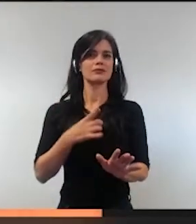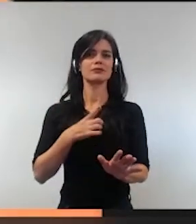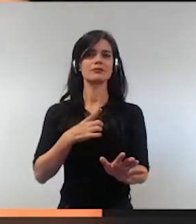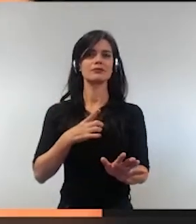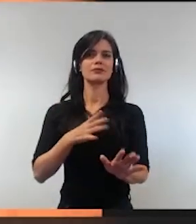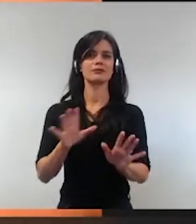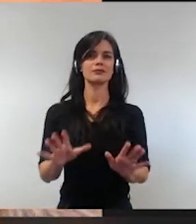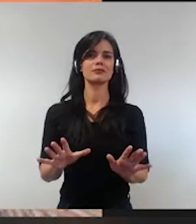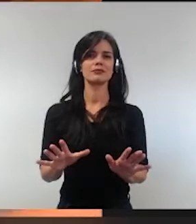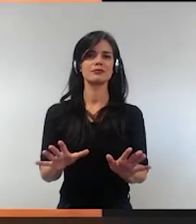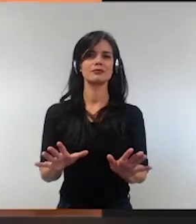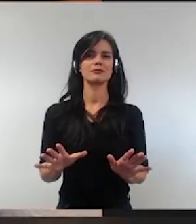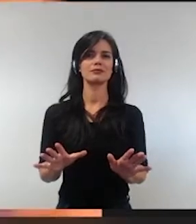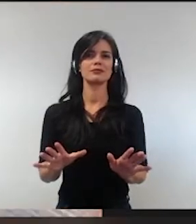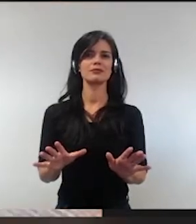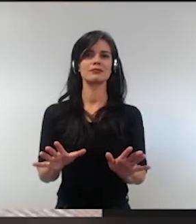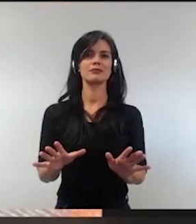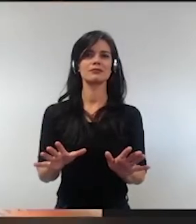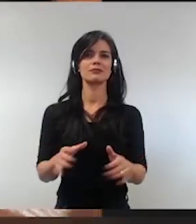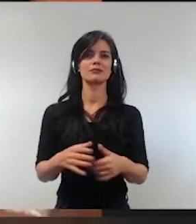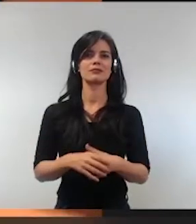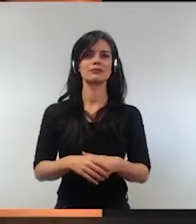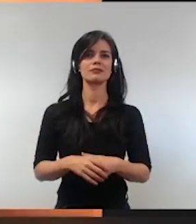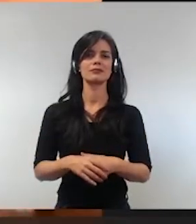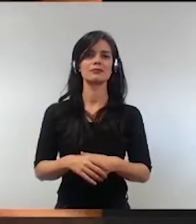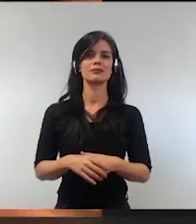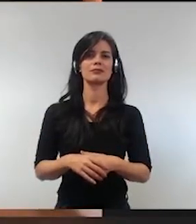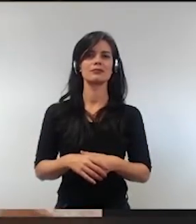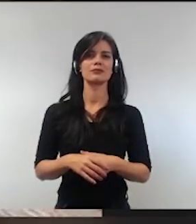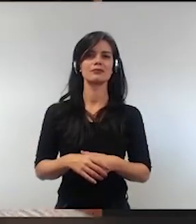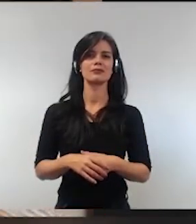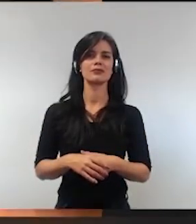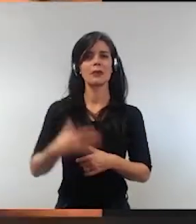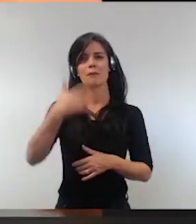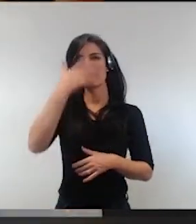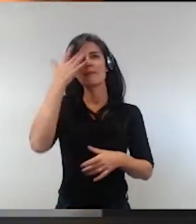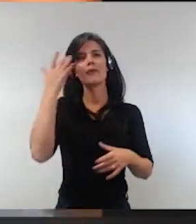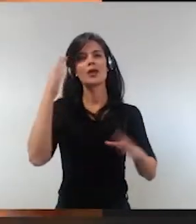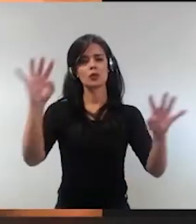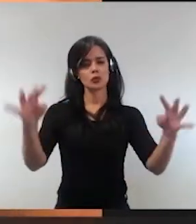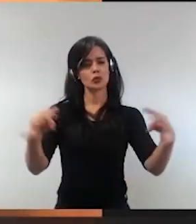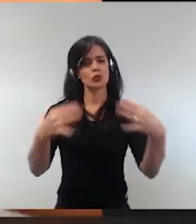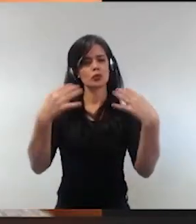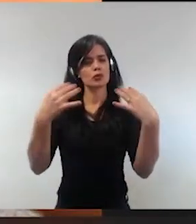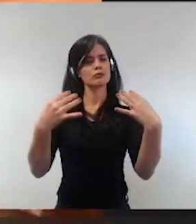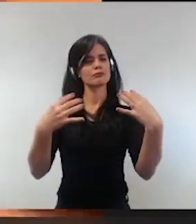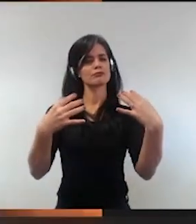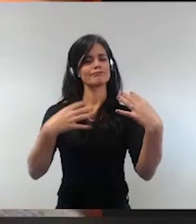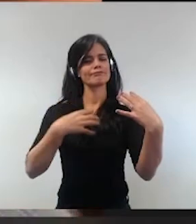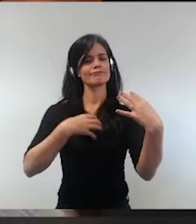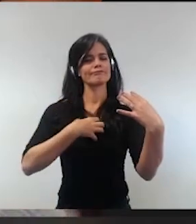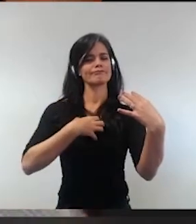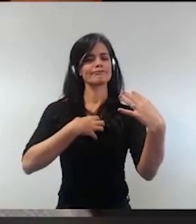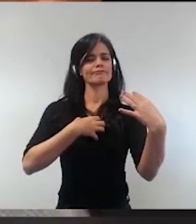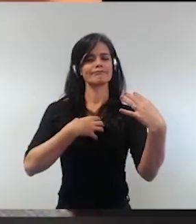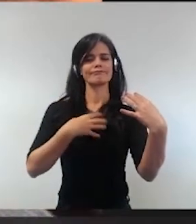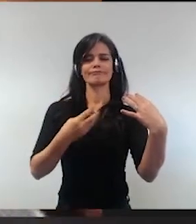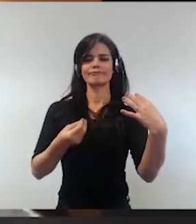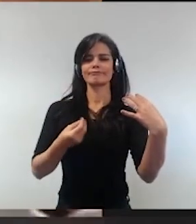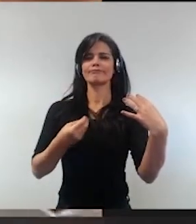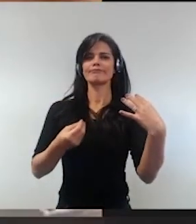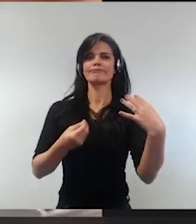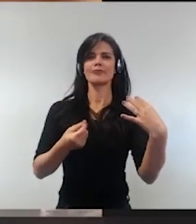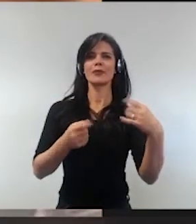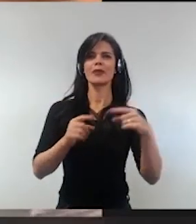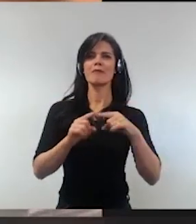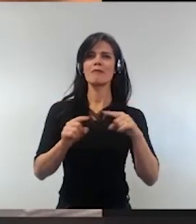por assim dizer, provoca nos espectadores uma entrega a si mesmos. Não? Há